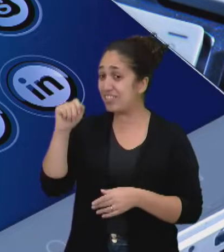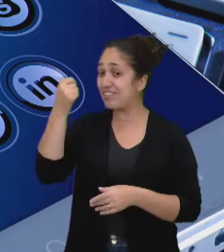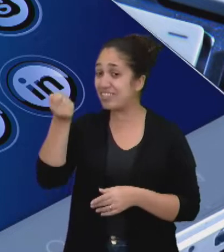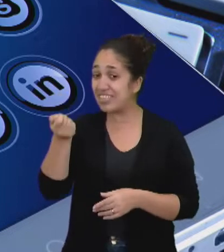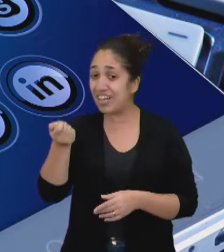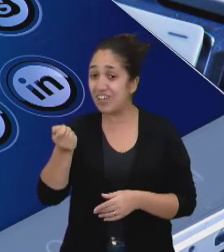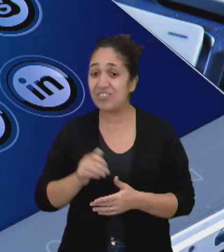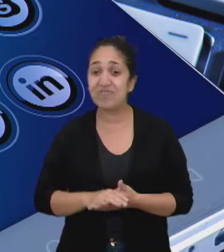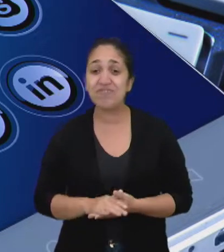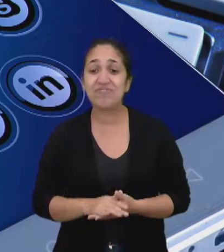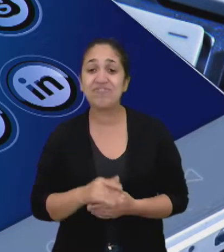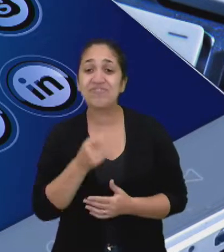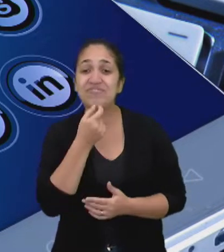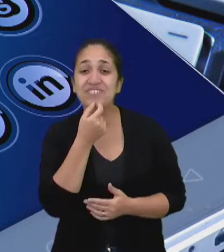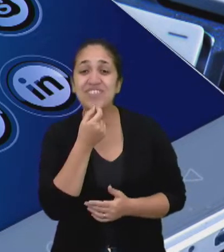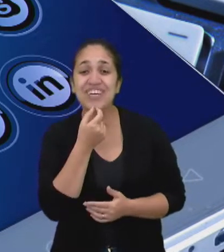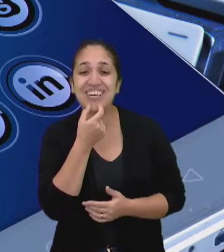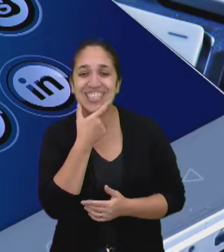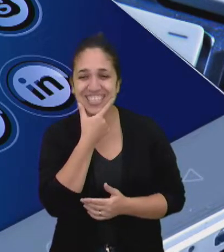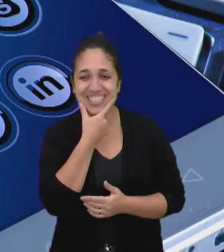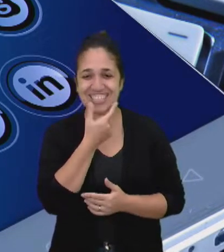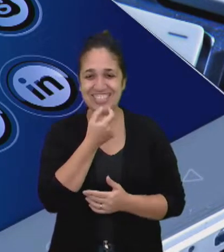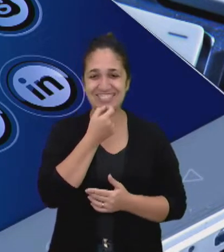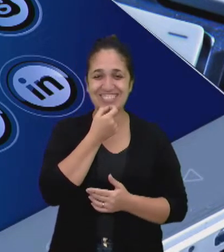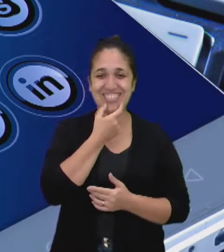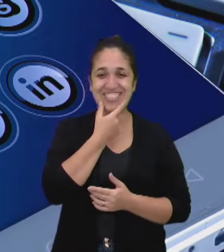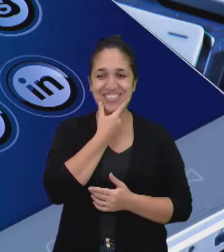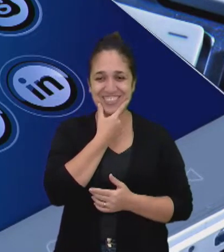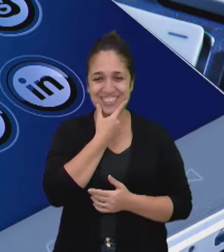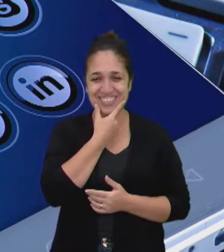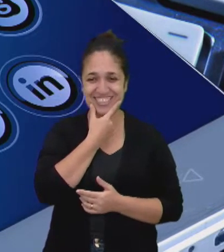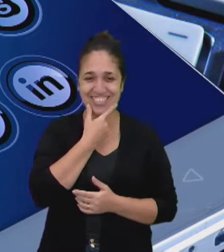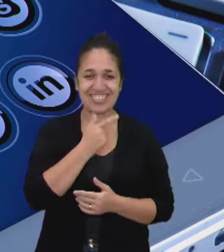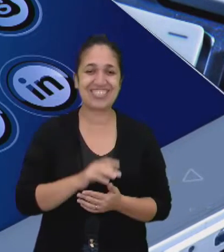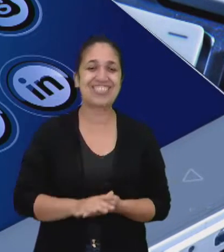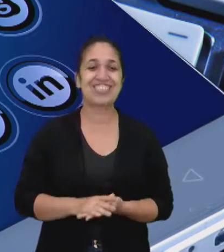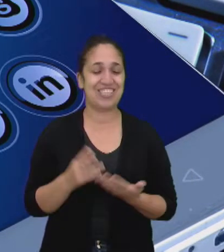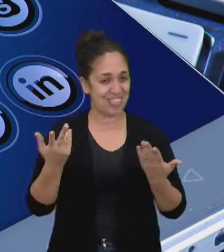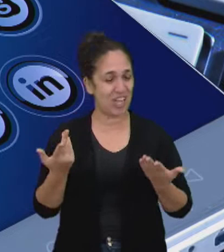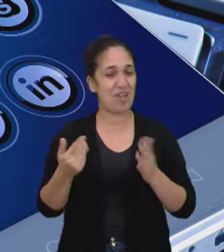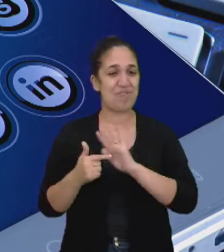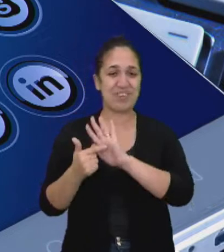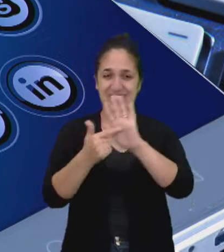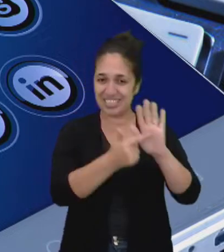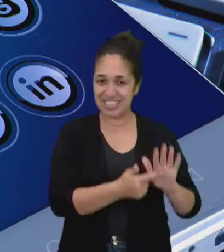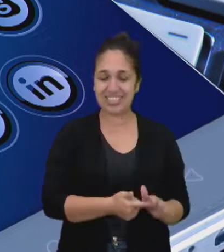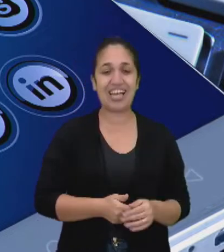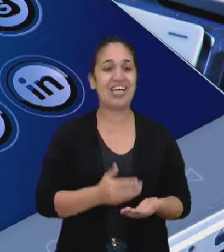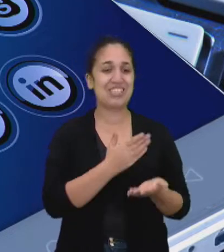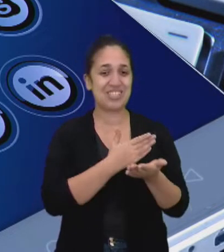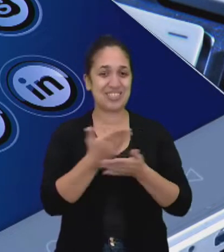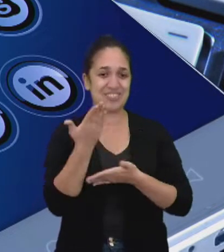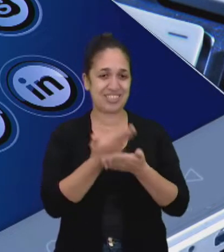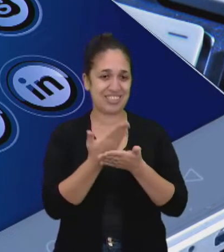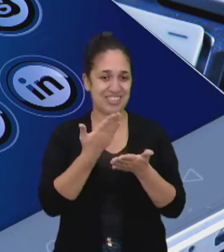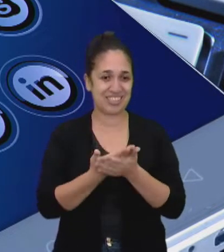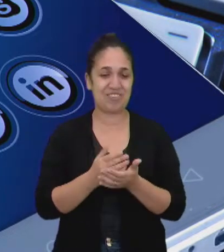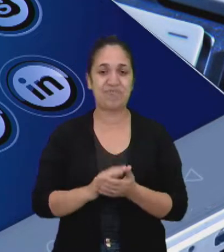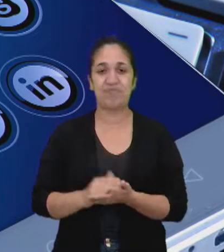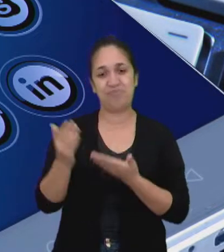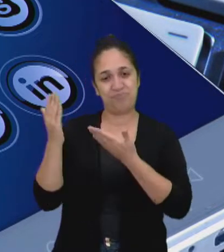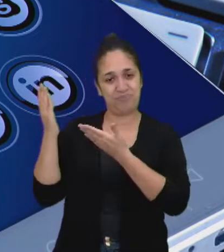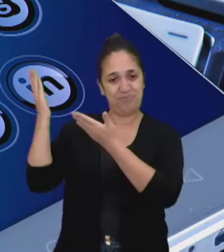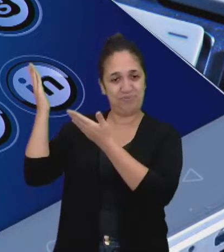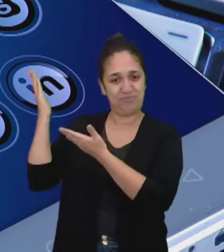Meu sinal é assim, ó. Muito bem. Devidamente apresentados, vamos começar a apresentar nossa aula. Olha só, na tela